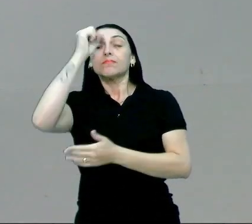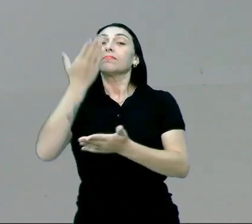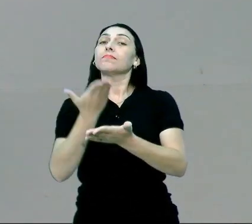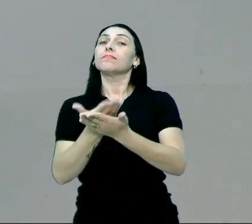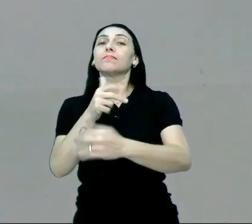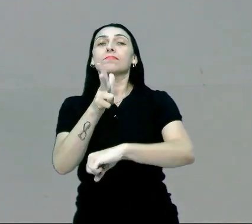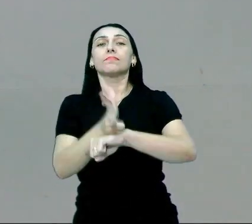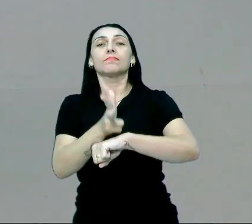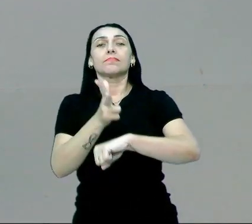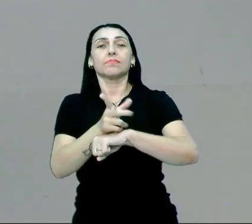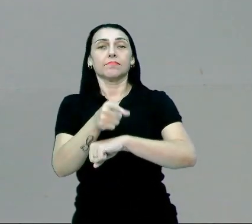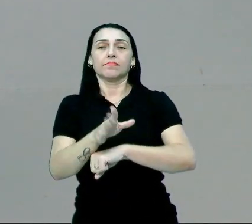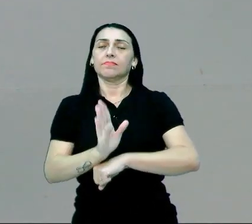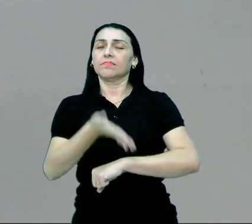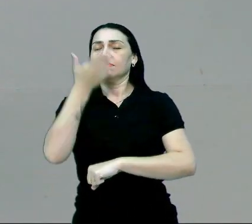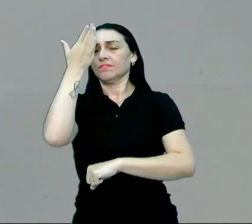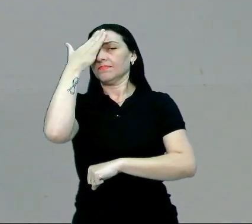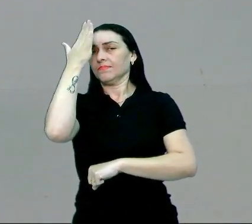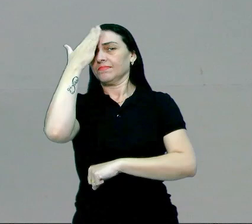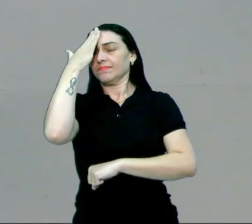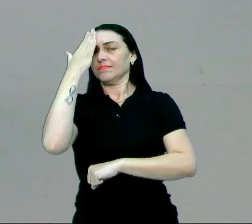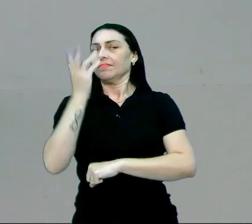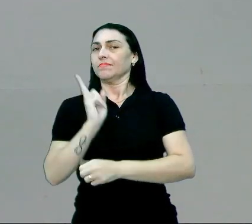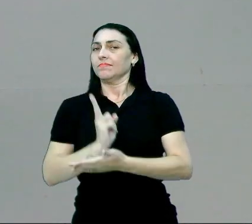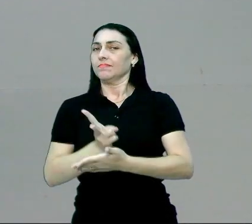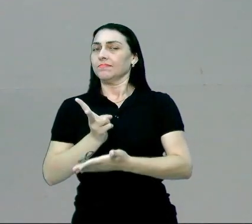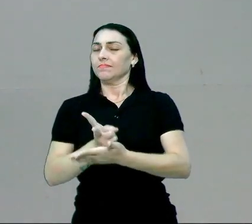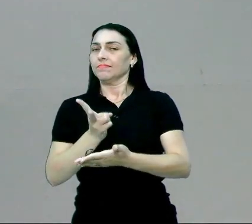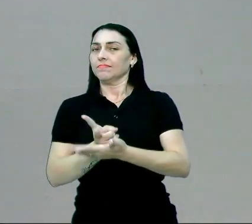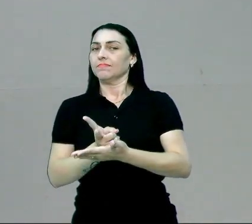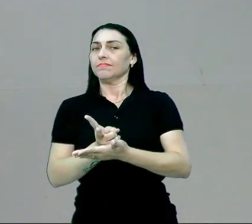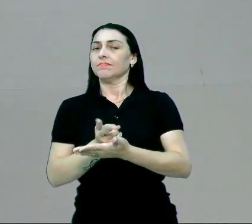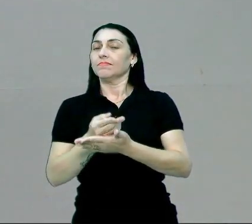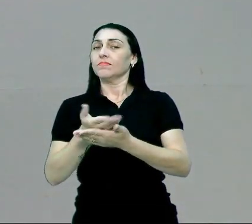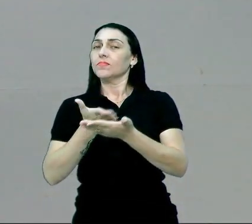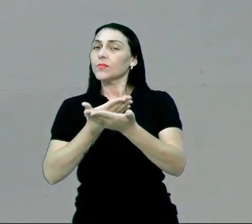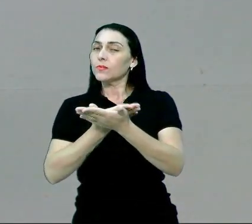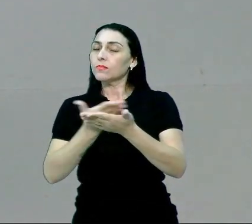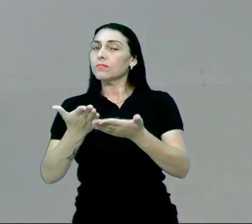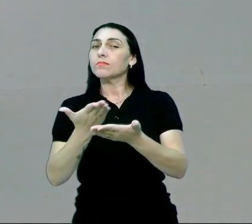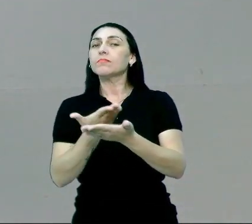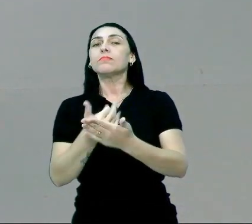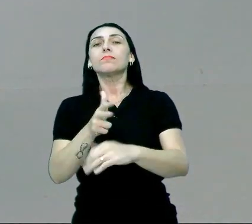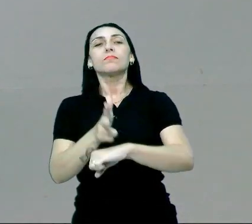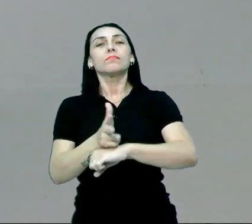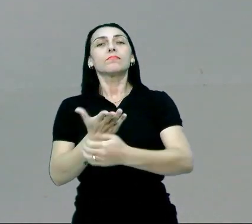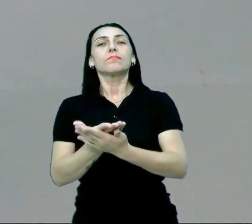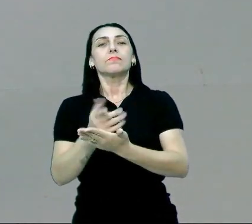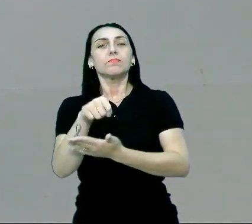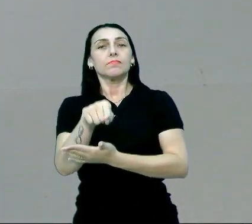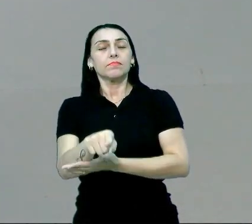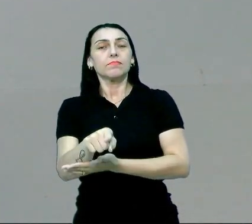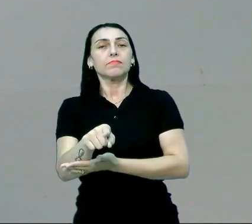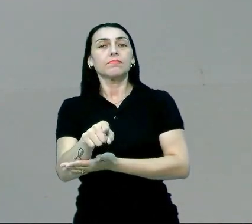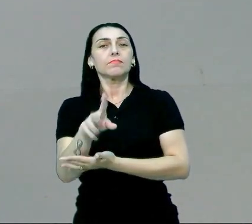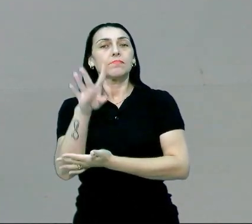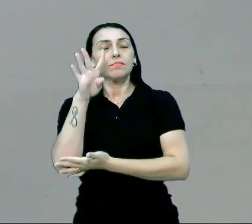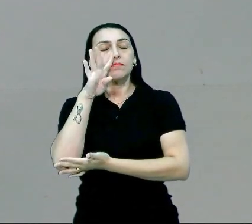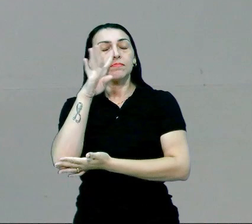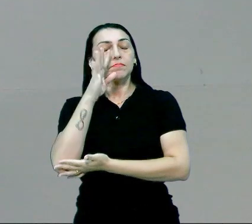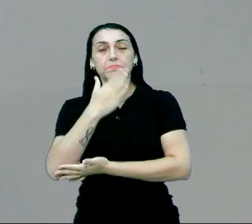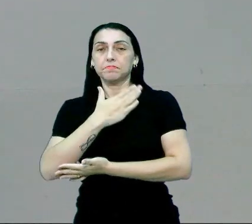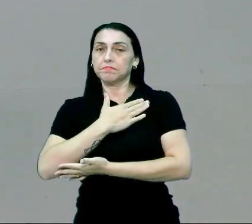esta videoaula, você já sabe, eu sempre coloco na abertura de todas as videoaulas que vocês